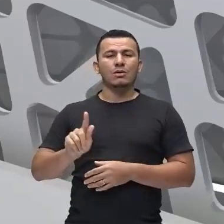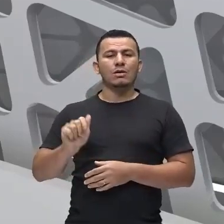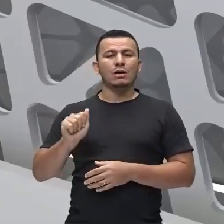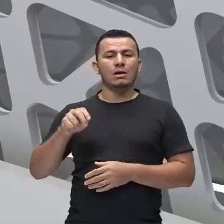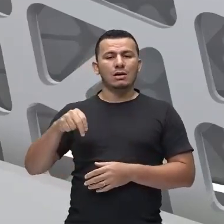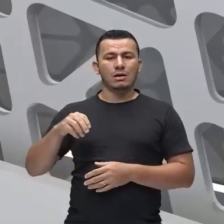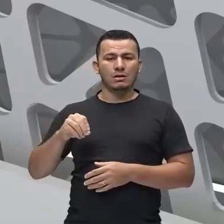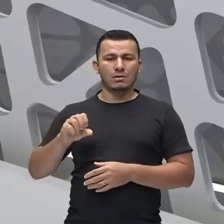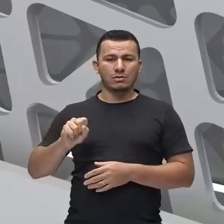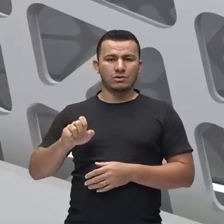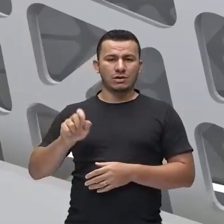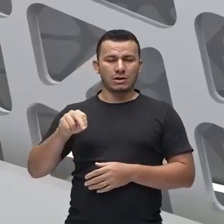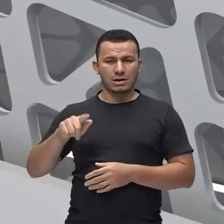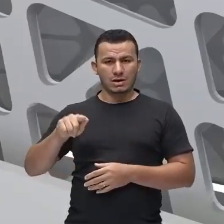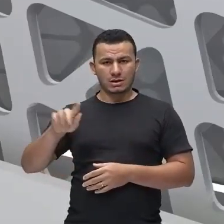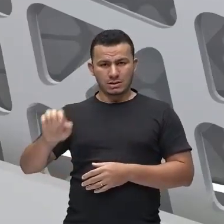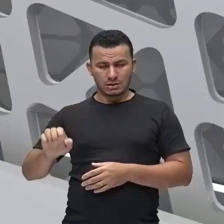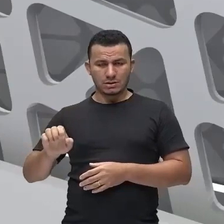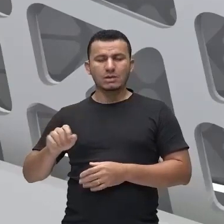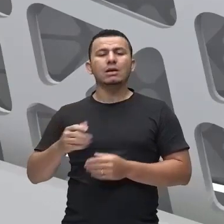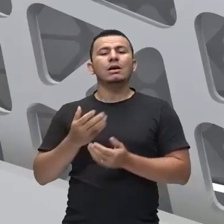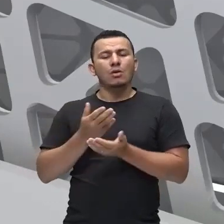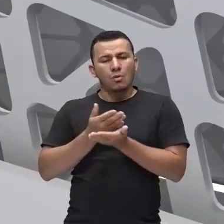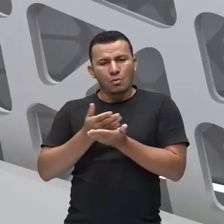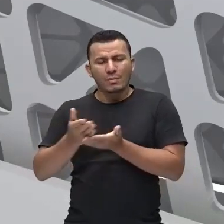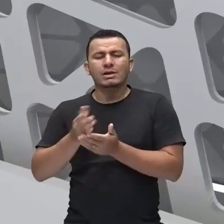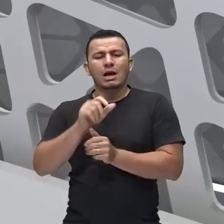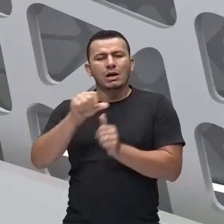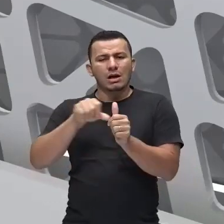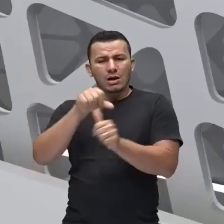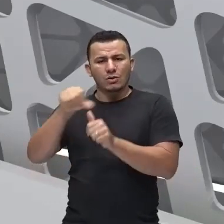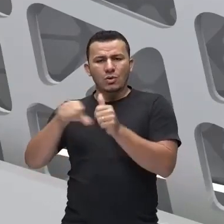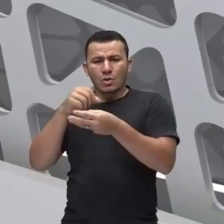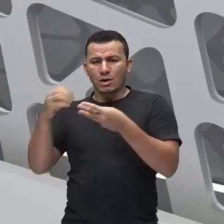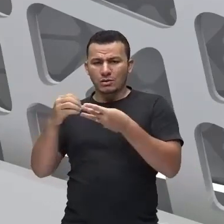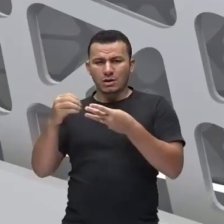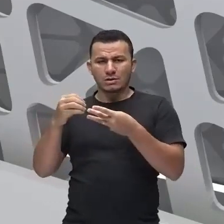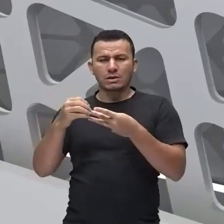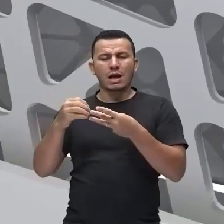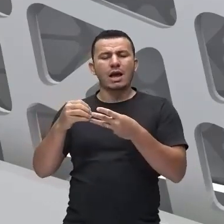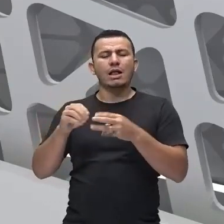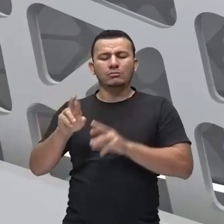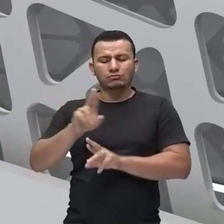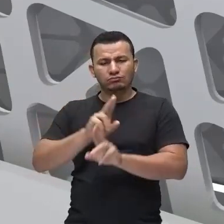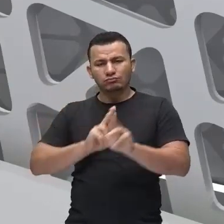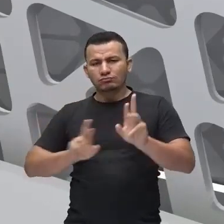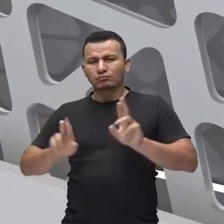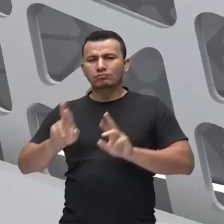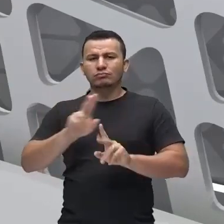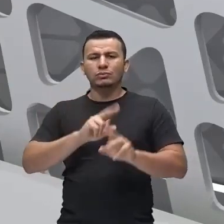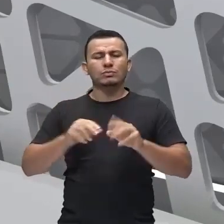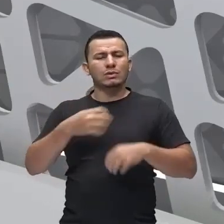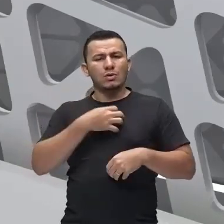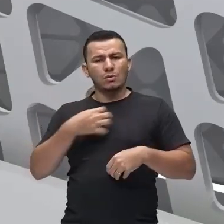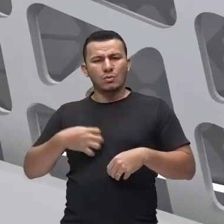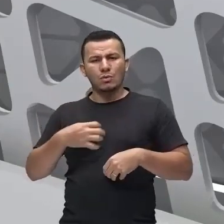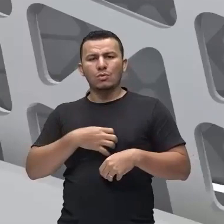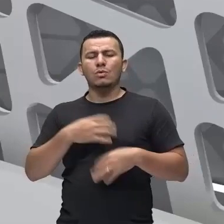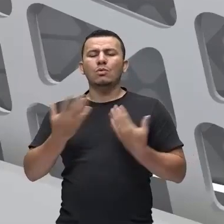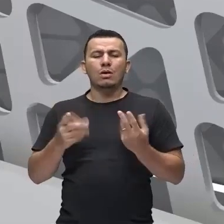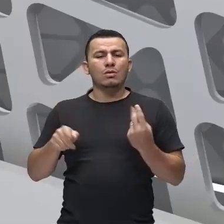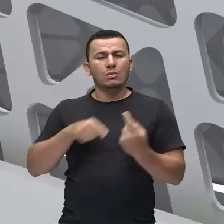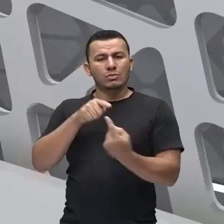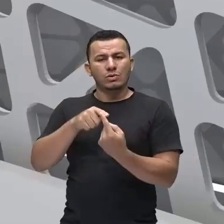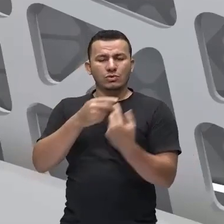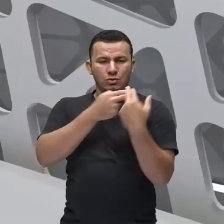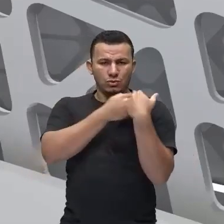folhetos embrionários vão se diferenciando nas células que eles já têm o comando para qual